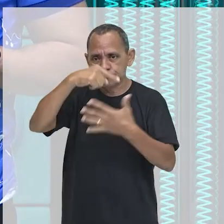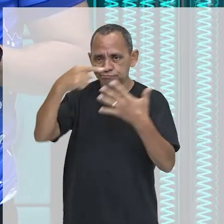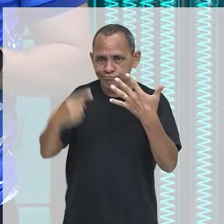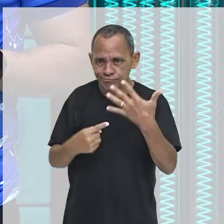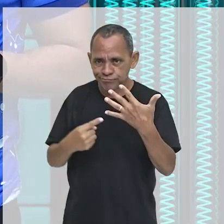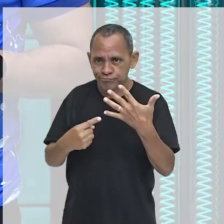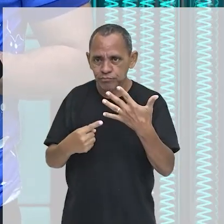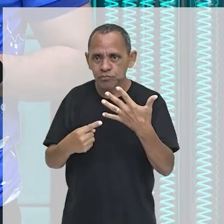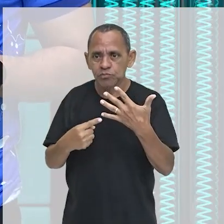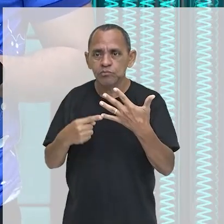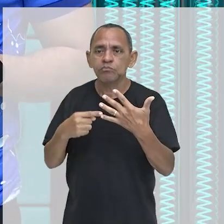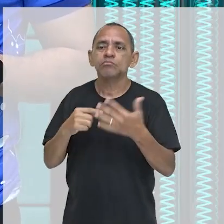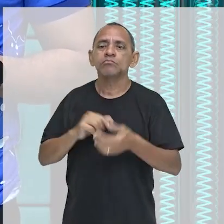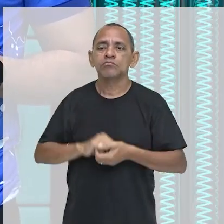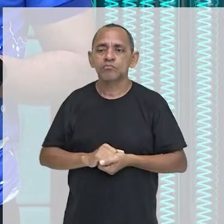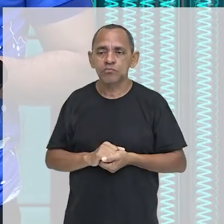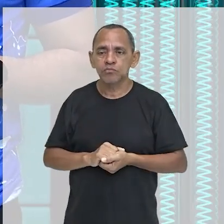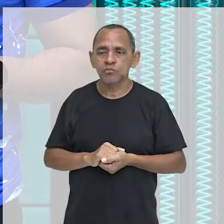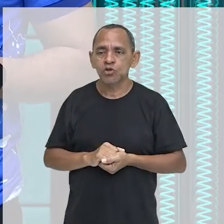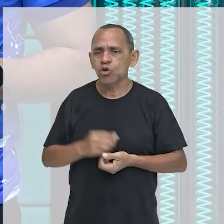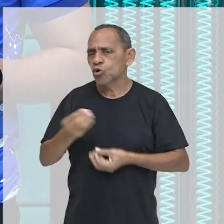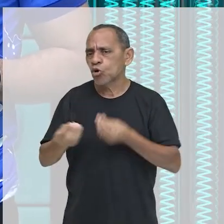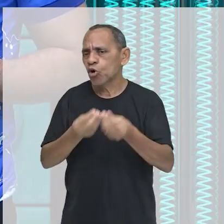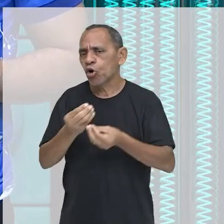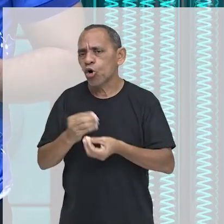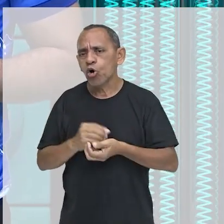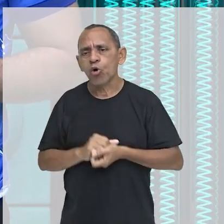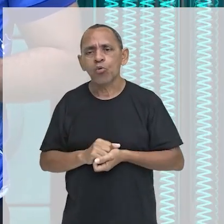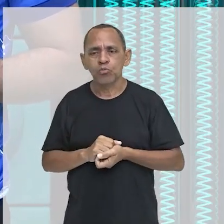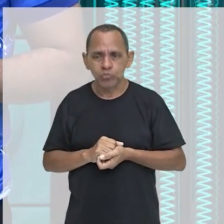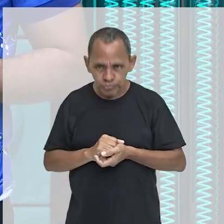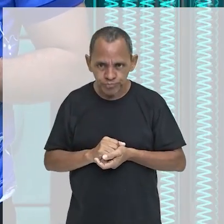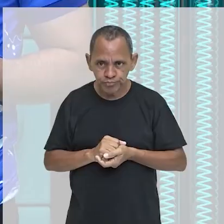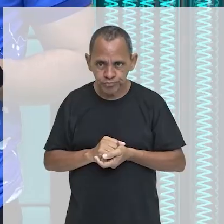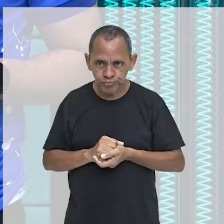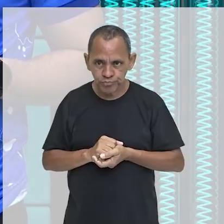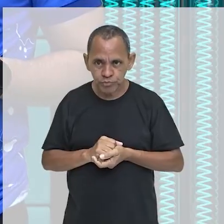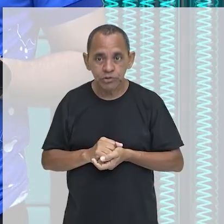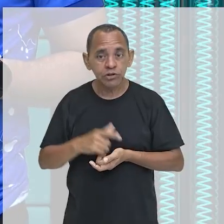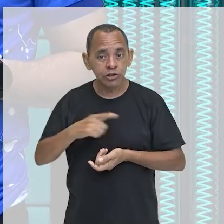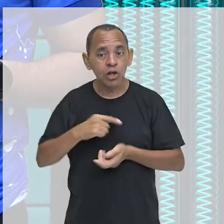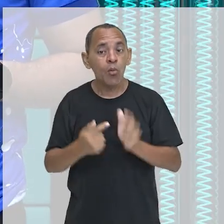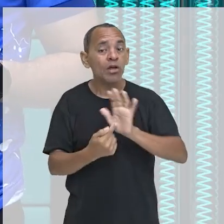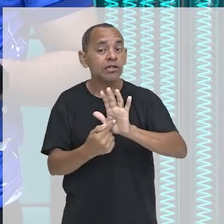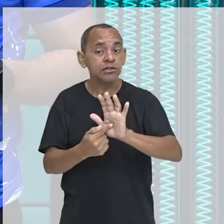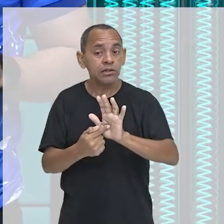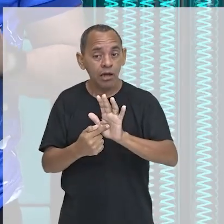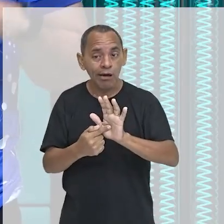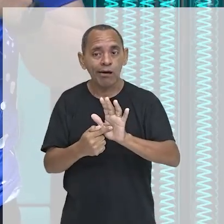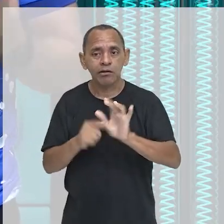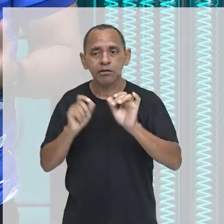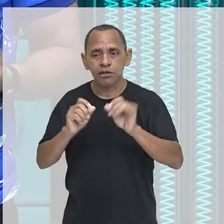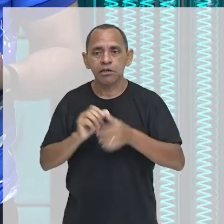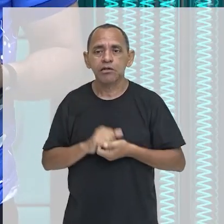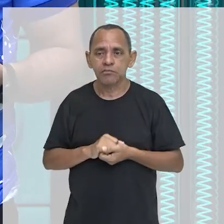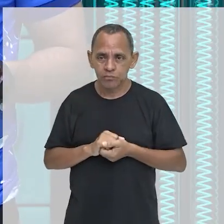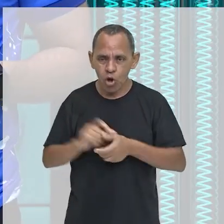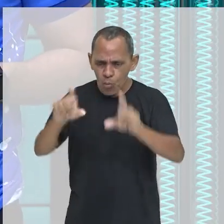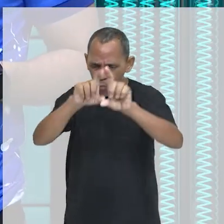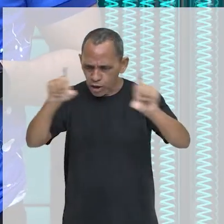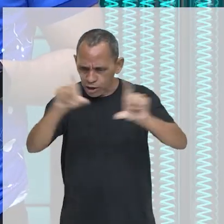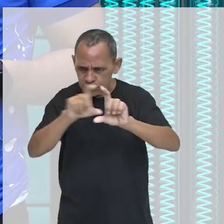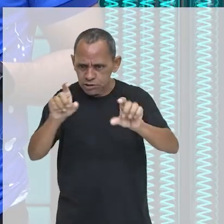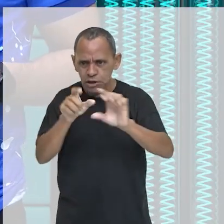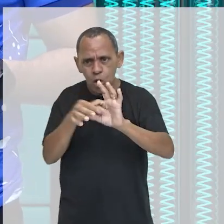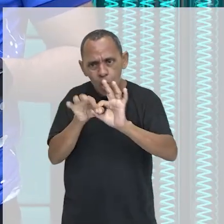though, eu vou, então, estar diante de uma oração subordinada concessiva. Olha só. Embora, ainda que